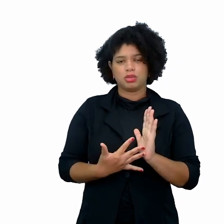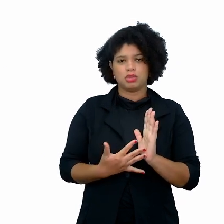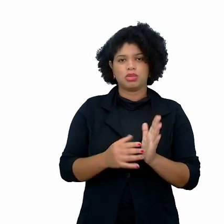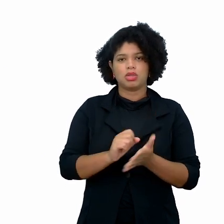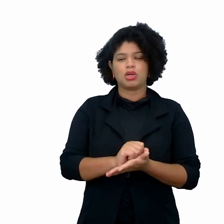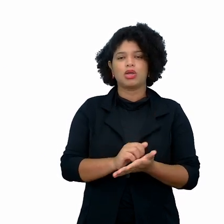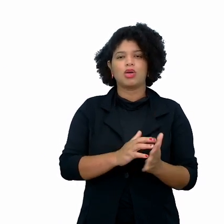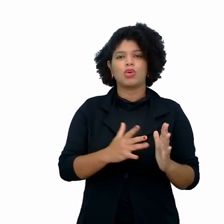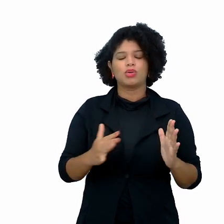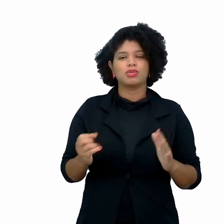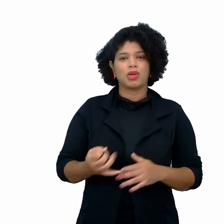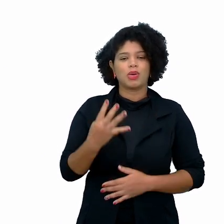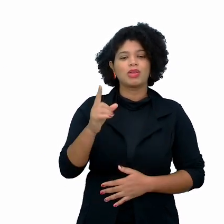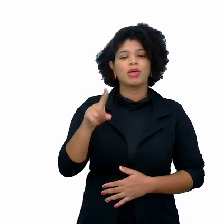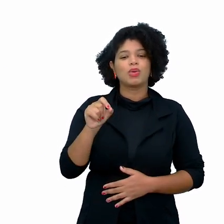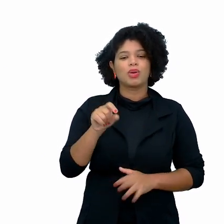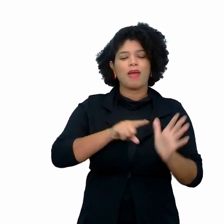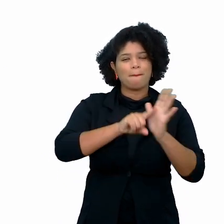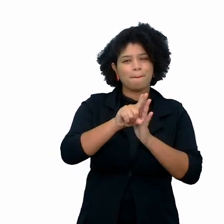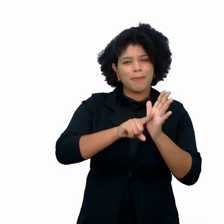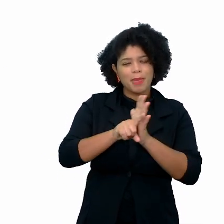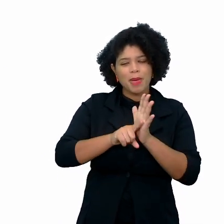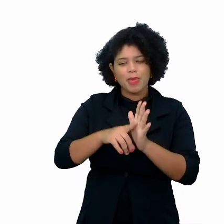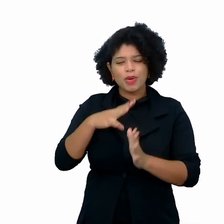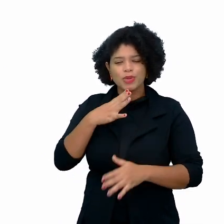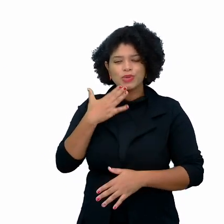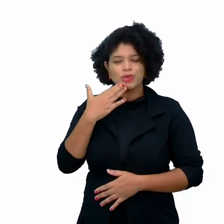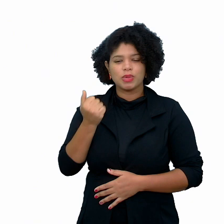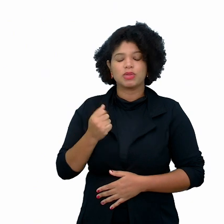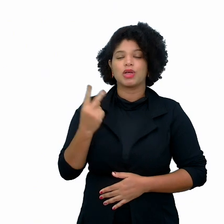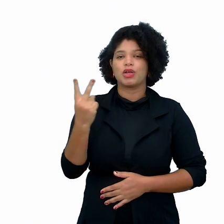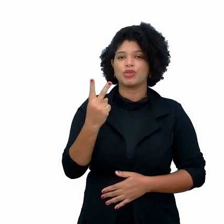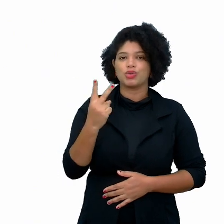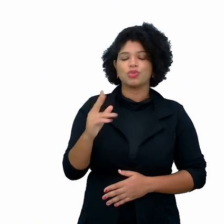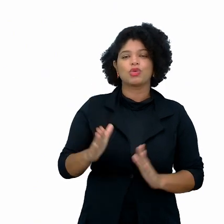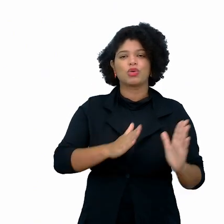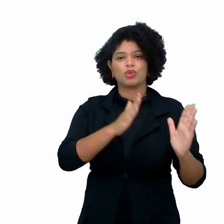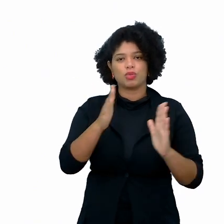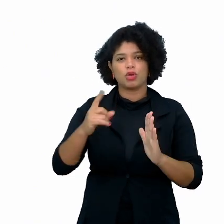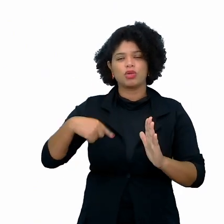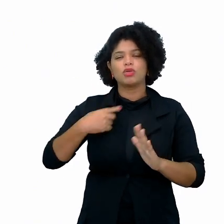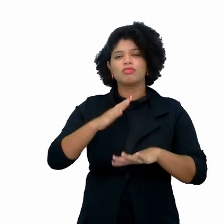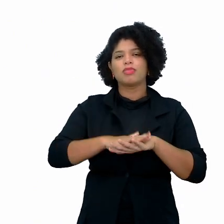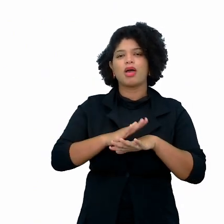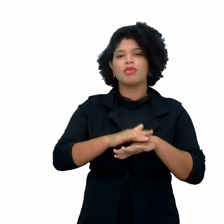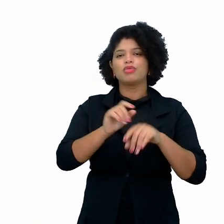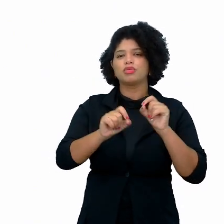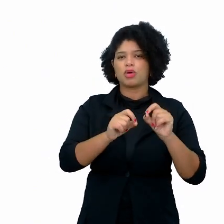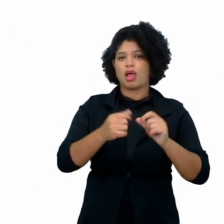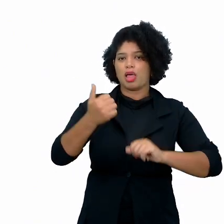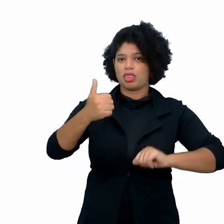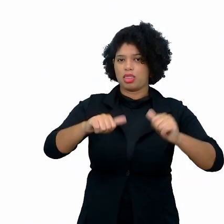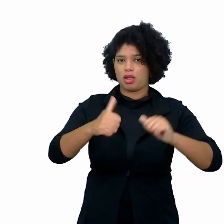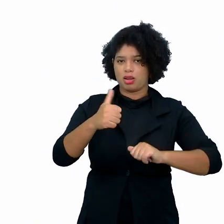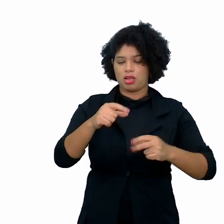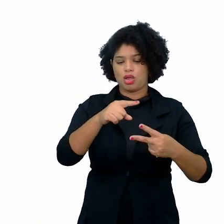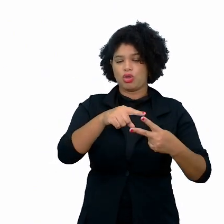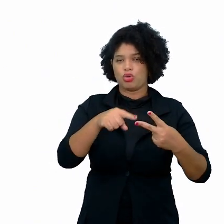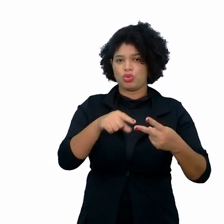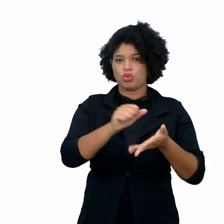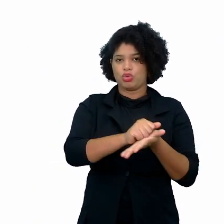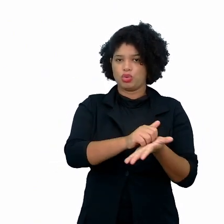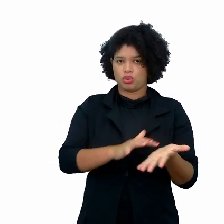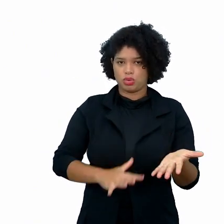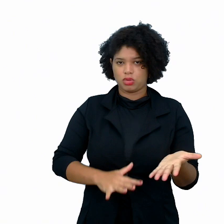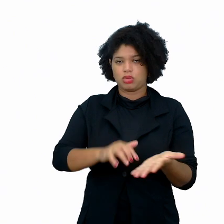pesquisar para saber mais. No segundo momento, nós analisaremos duas atividades